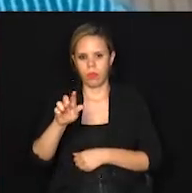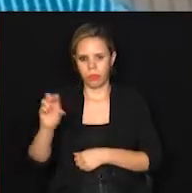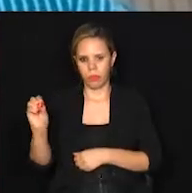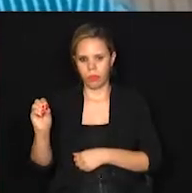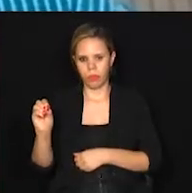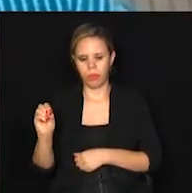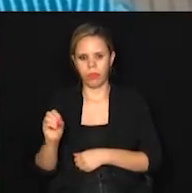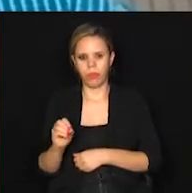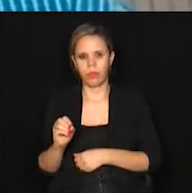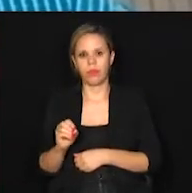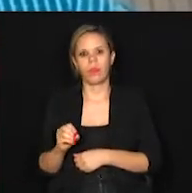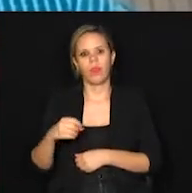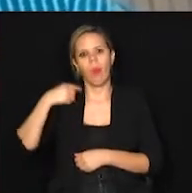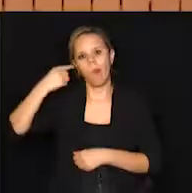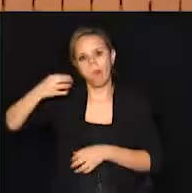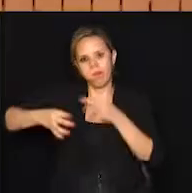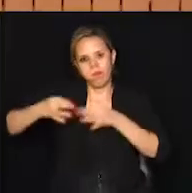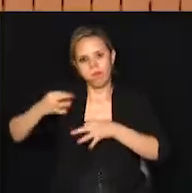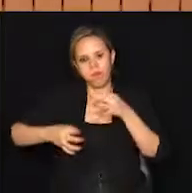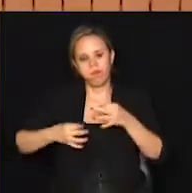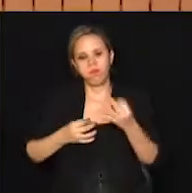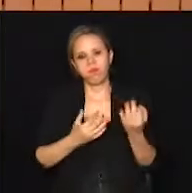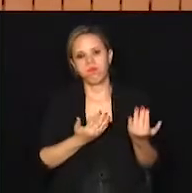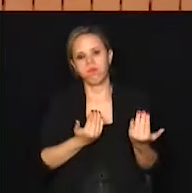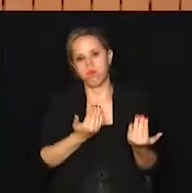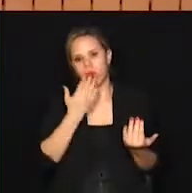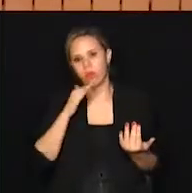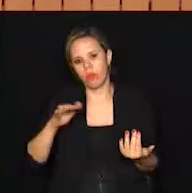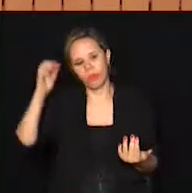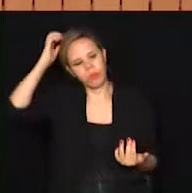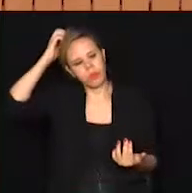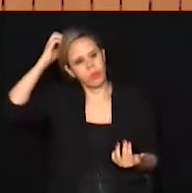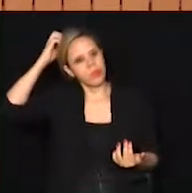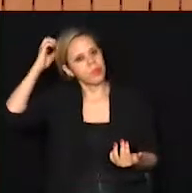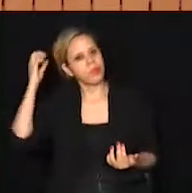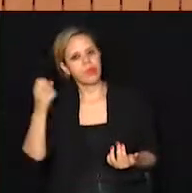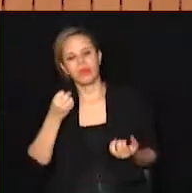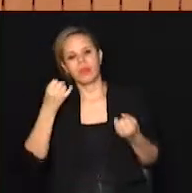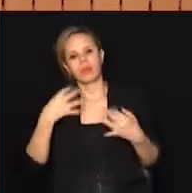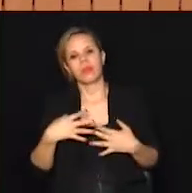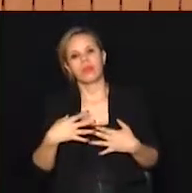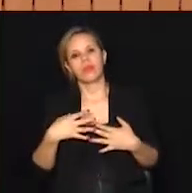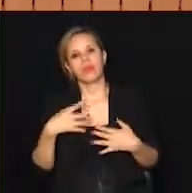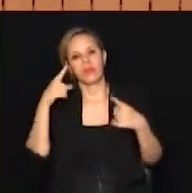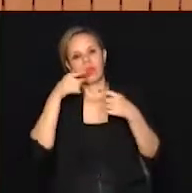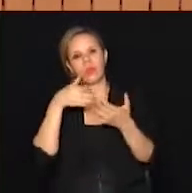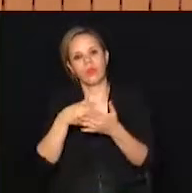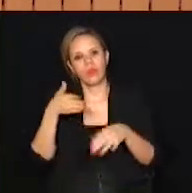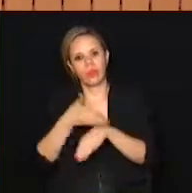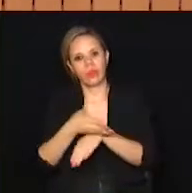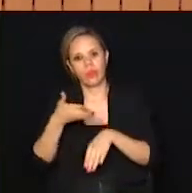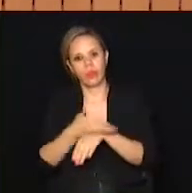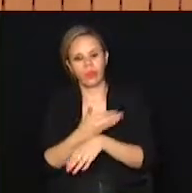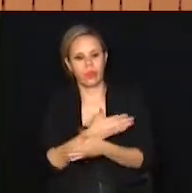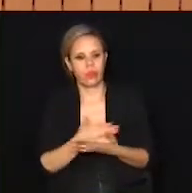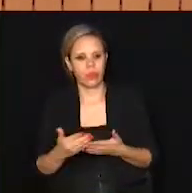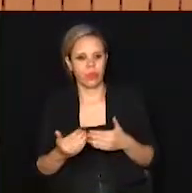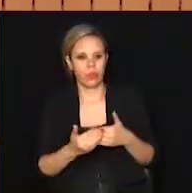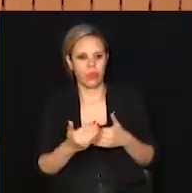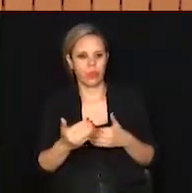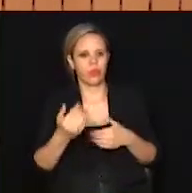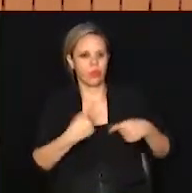é promotor da Vara da Infância e da Juventude, alegou a dificuldade de participar logo no início, mas deve participar ao longo